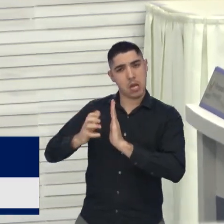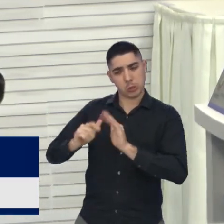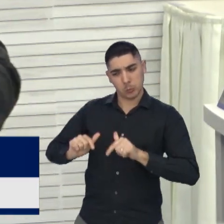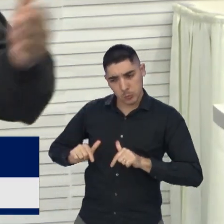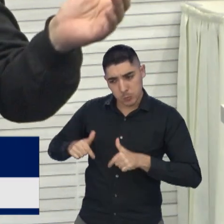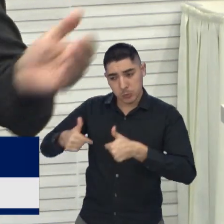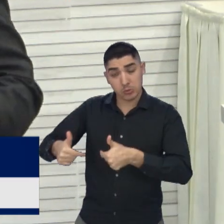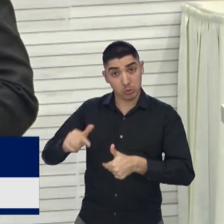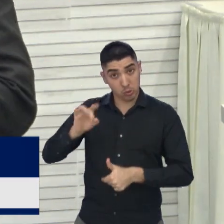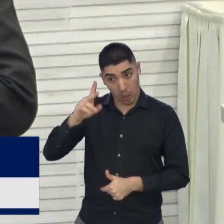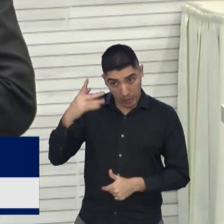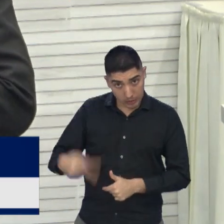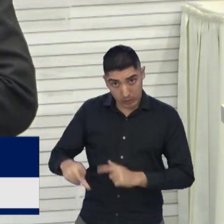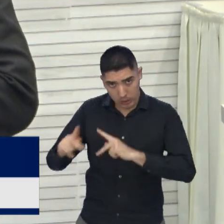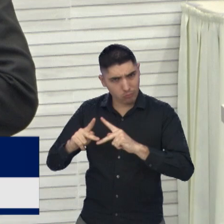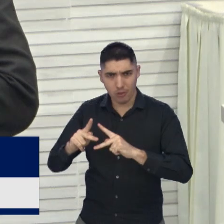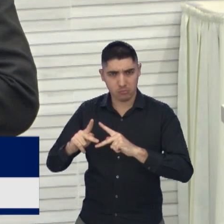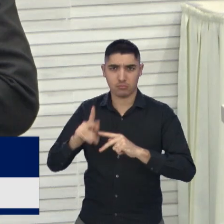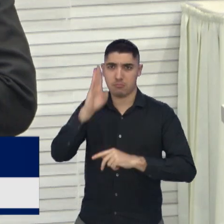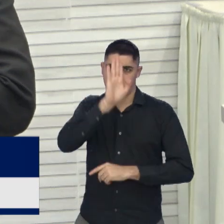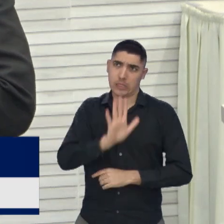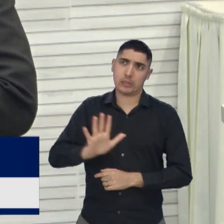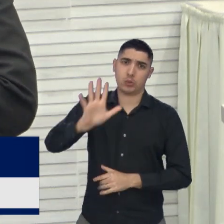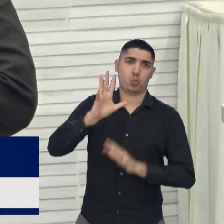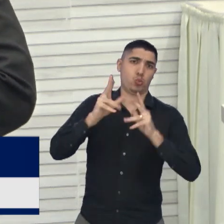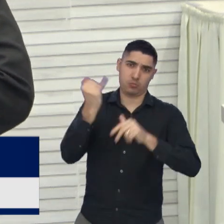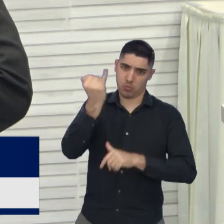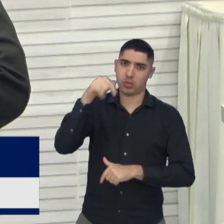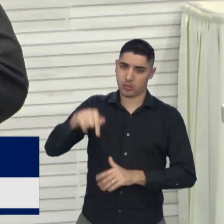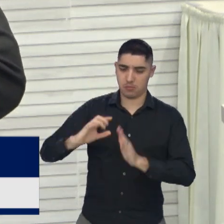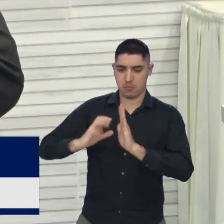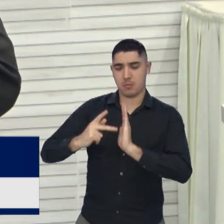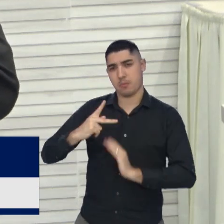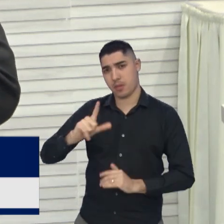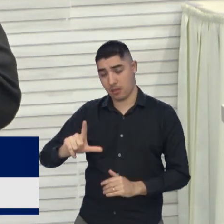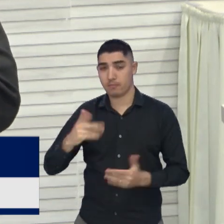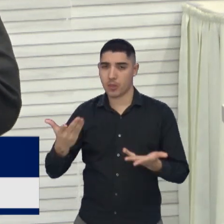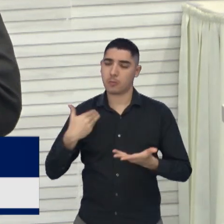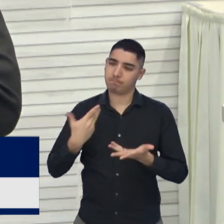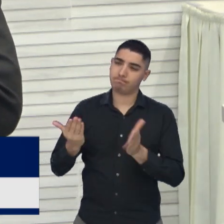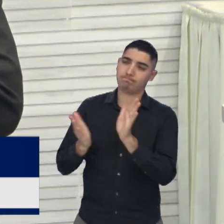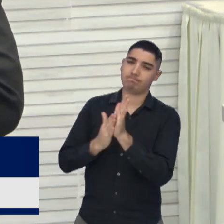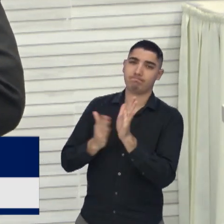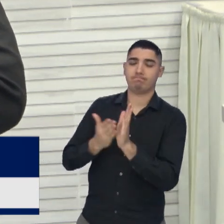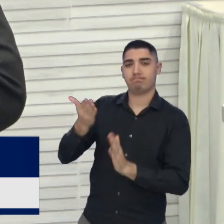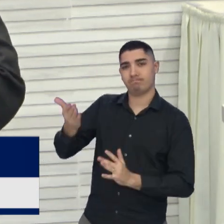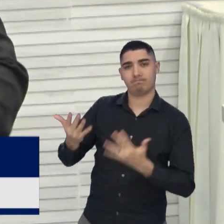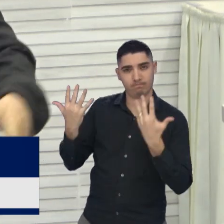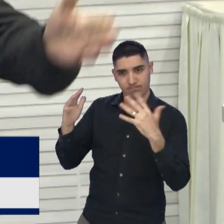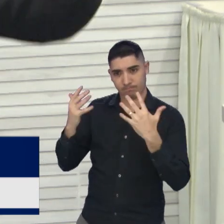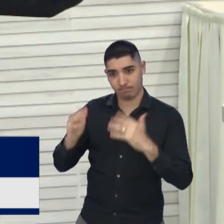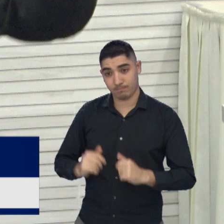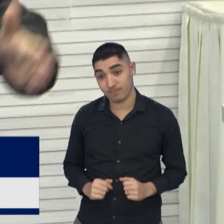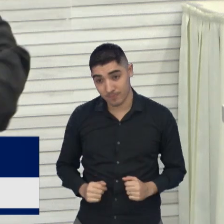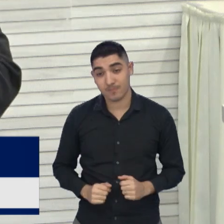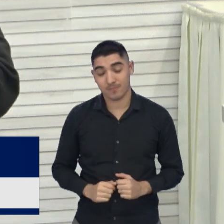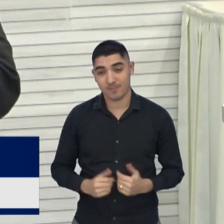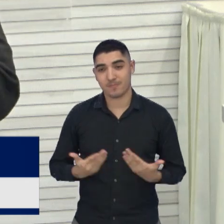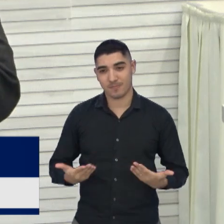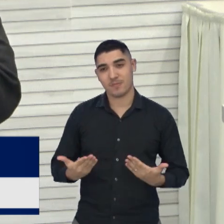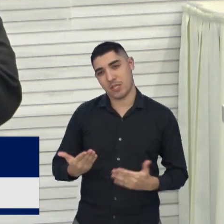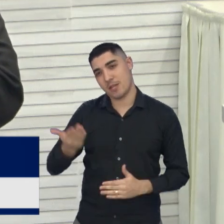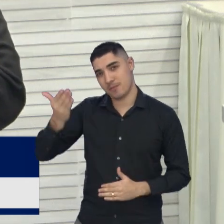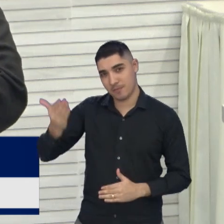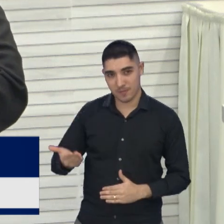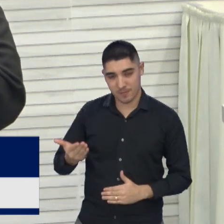São José, mas um partido importante de todo o país. Então a gente deixa aqui exatamente, a gente deixa aqui registrado os parabéns